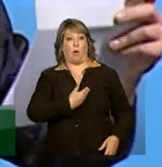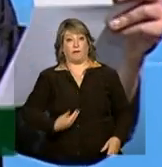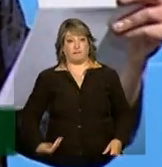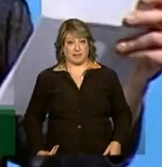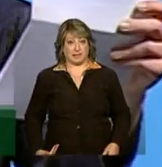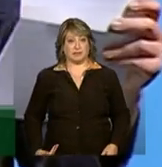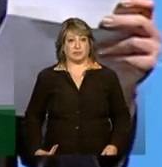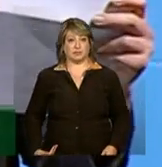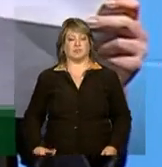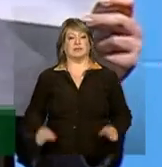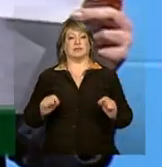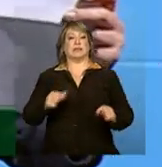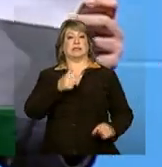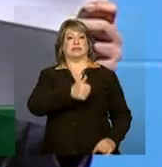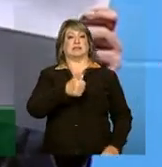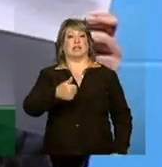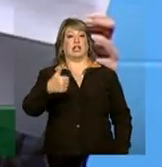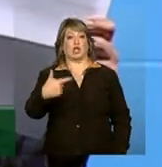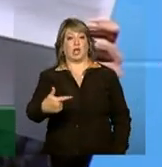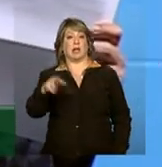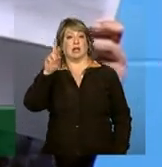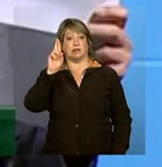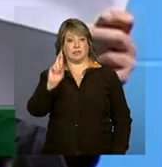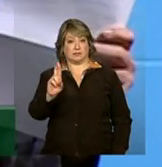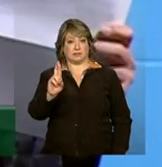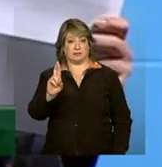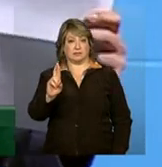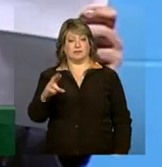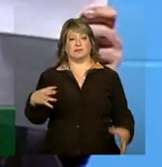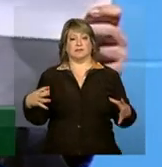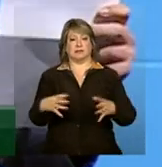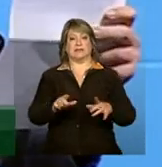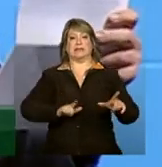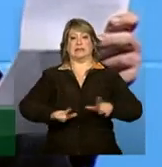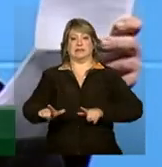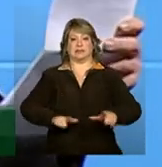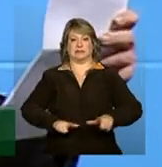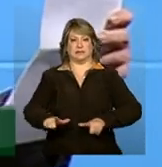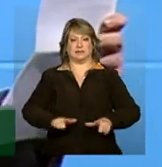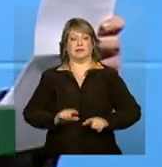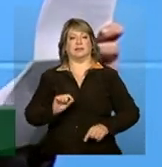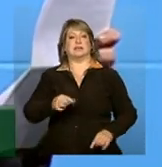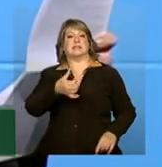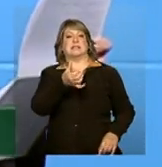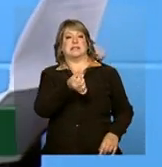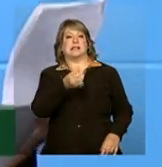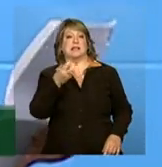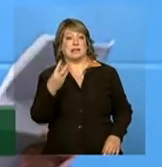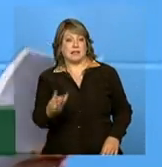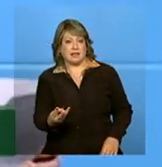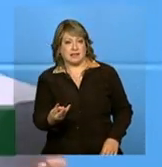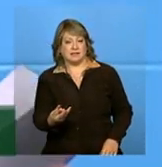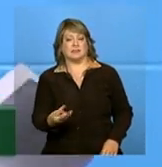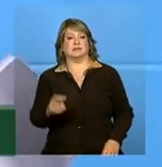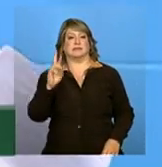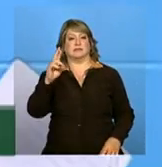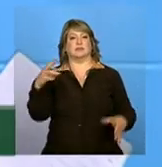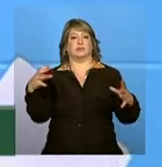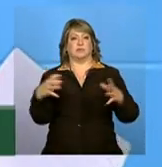governos, 112 representações de trabalhadores, 63